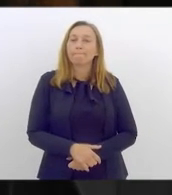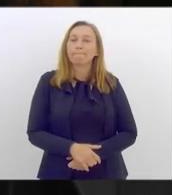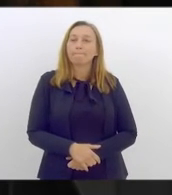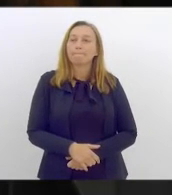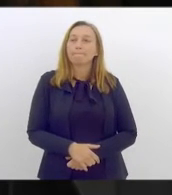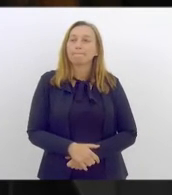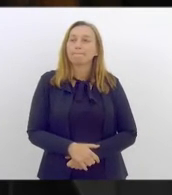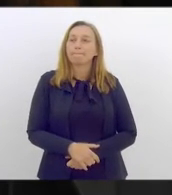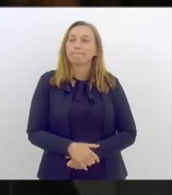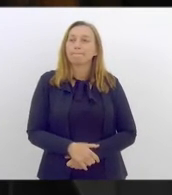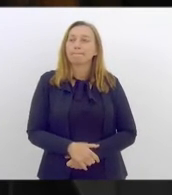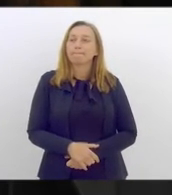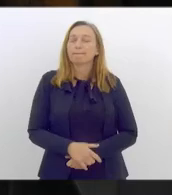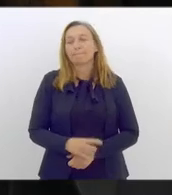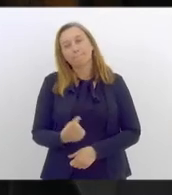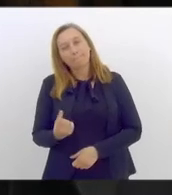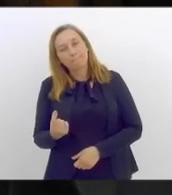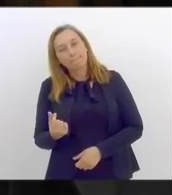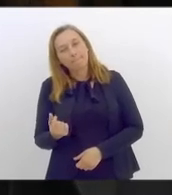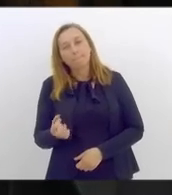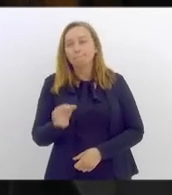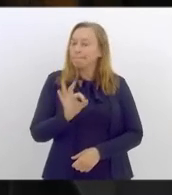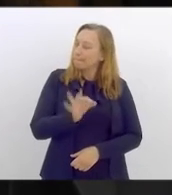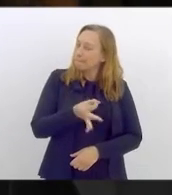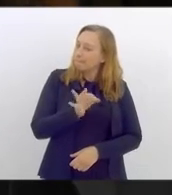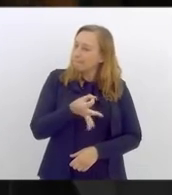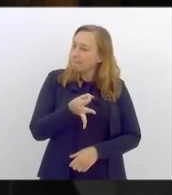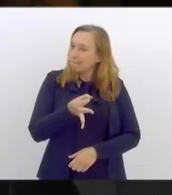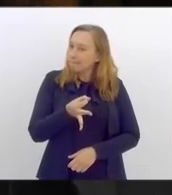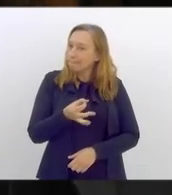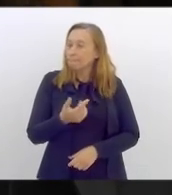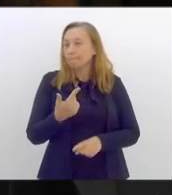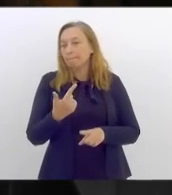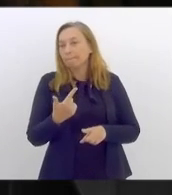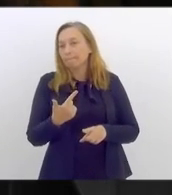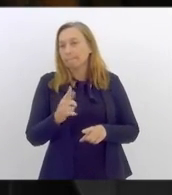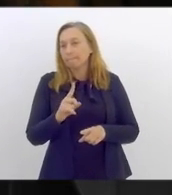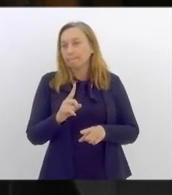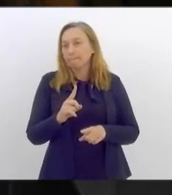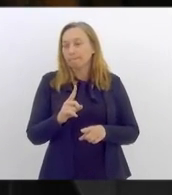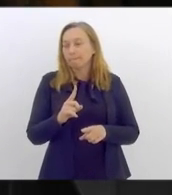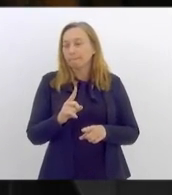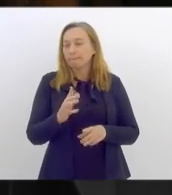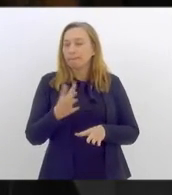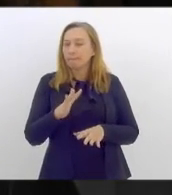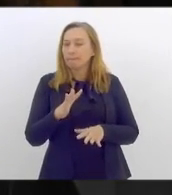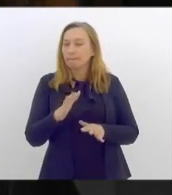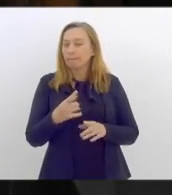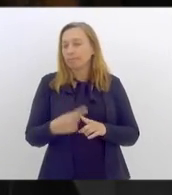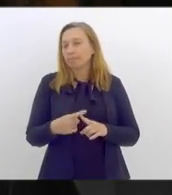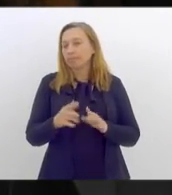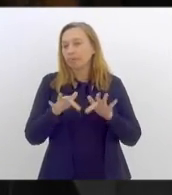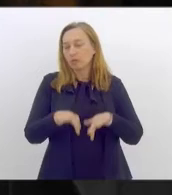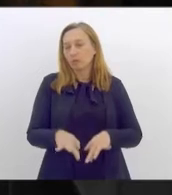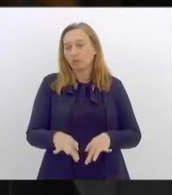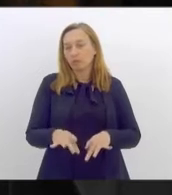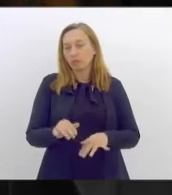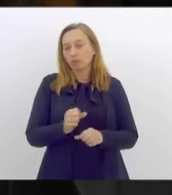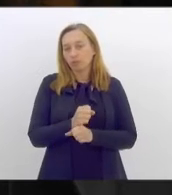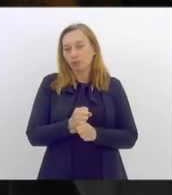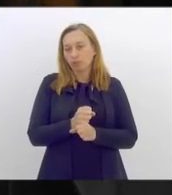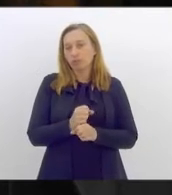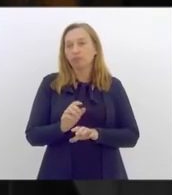que evidentemente é estimativa porque o ano não fechou mas pode